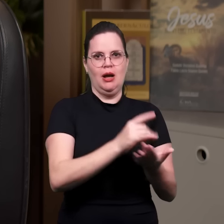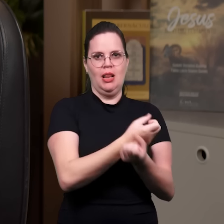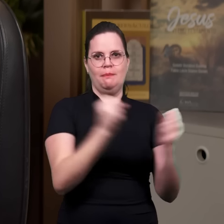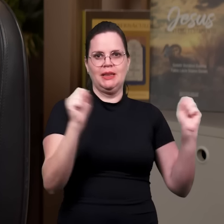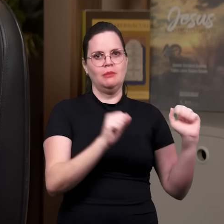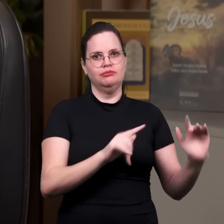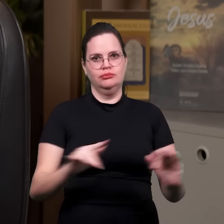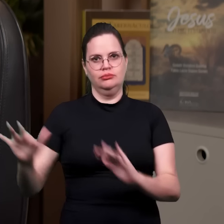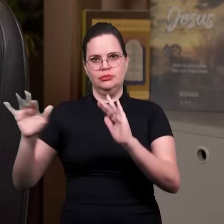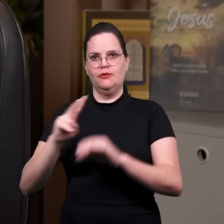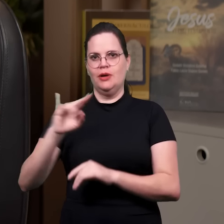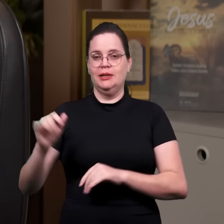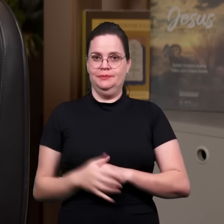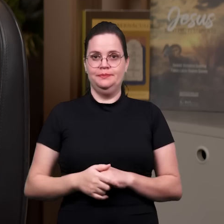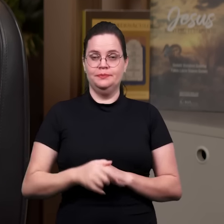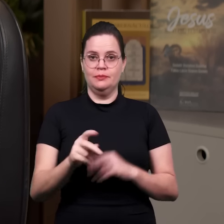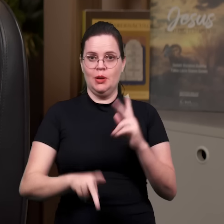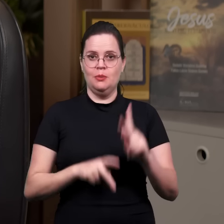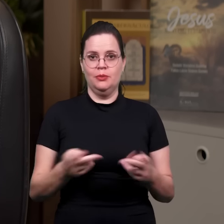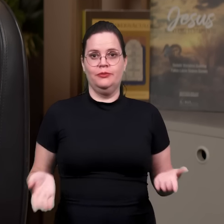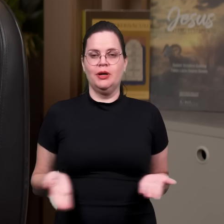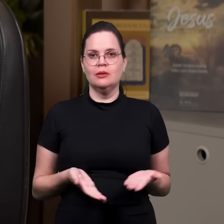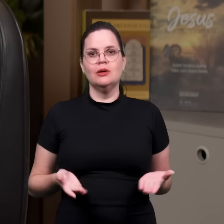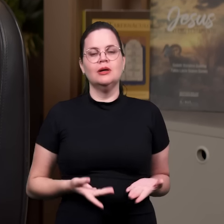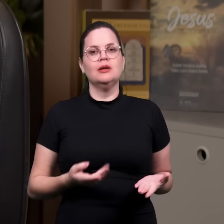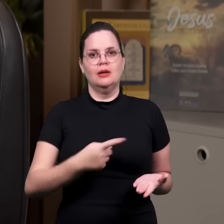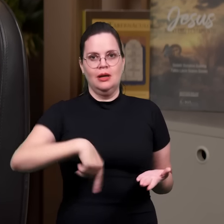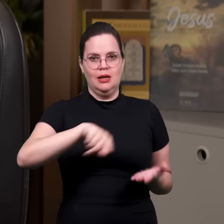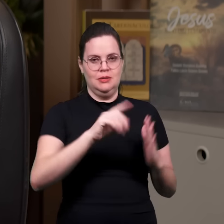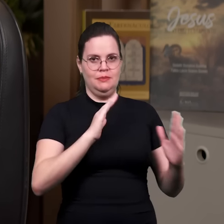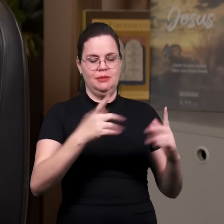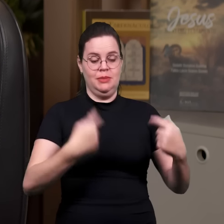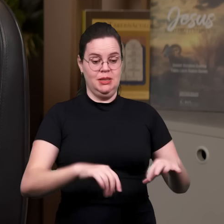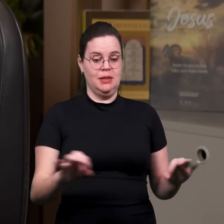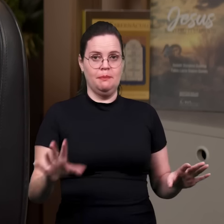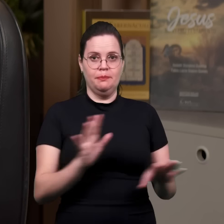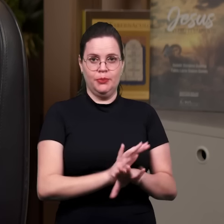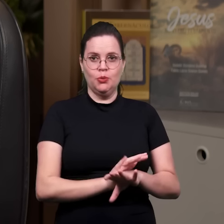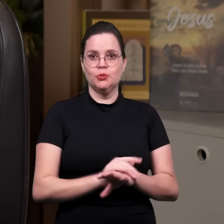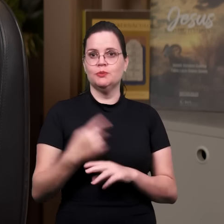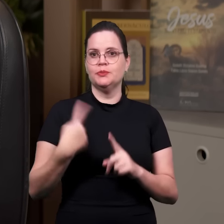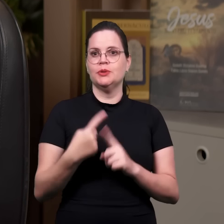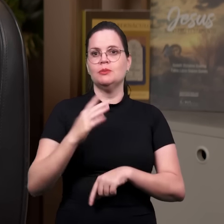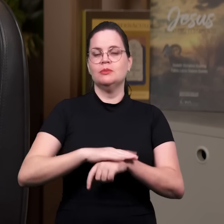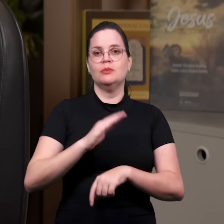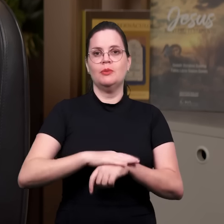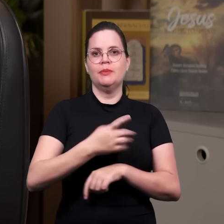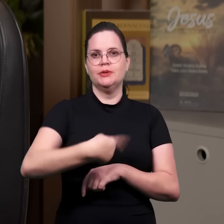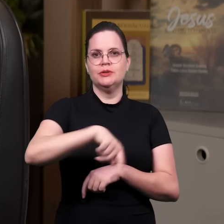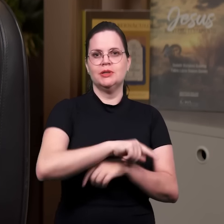saída. E o povo, neste momento, eles precisavam estar prontos, porque era o momento em que eles